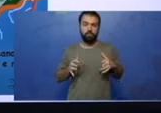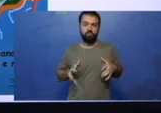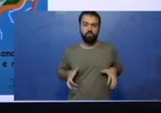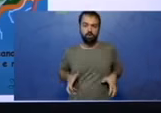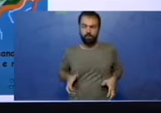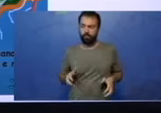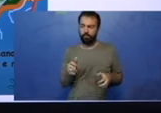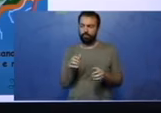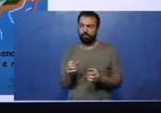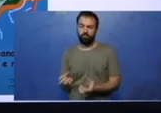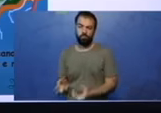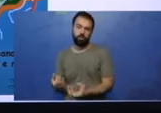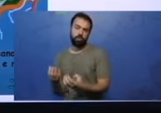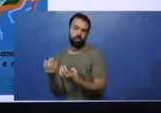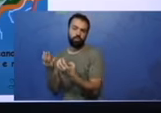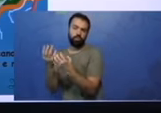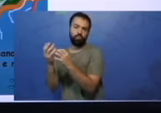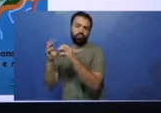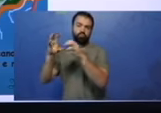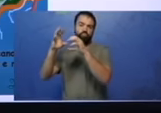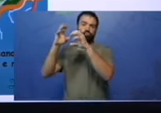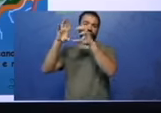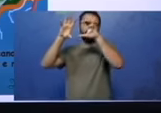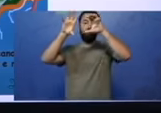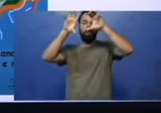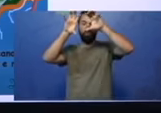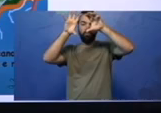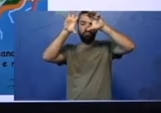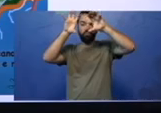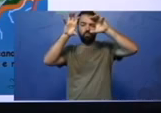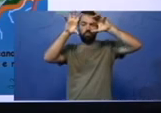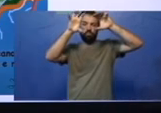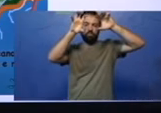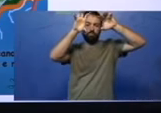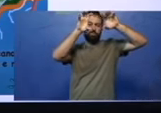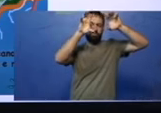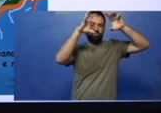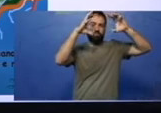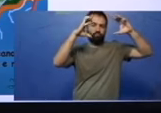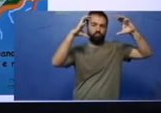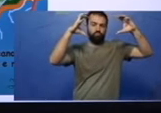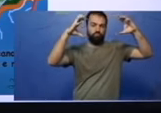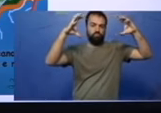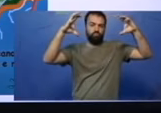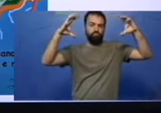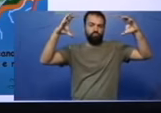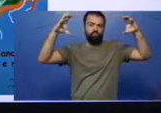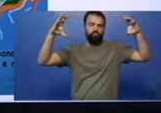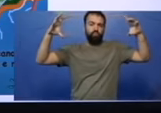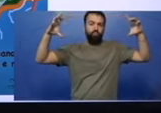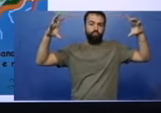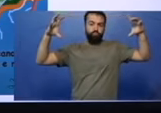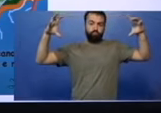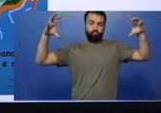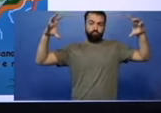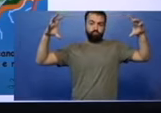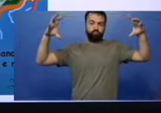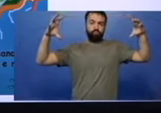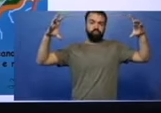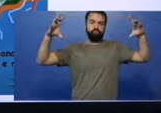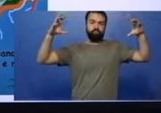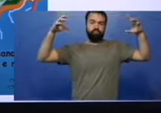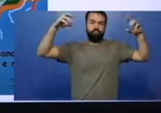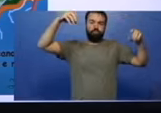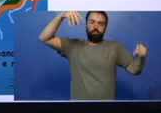vai formar as nuvens, né? Essas nuvens, elas vão ficando cada vez mais pesadas, até que em algum momento ela